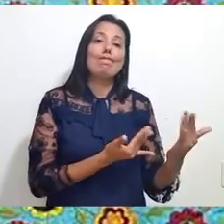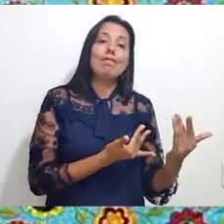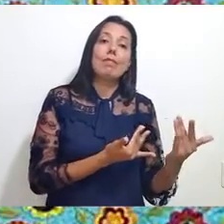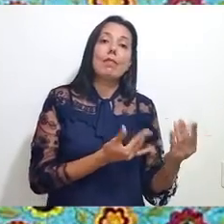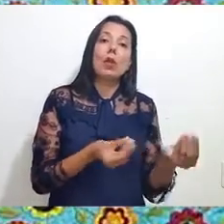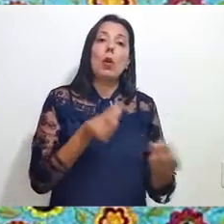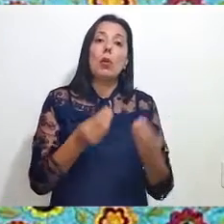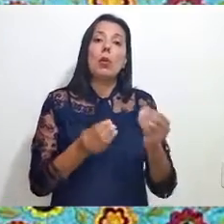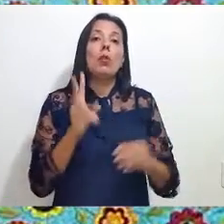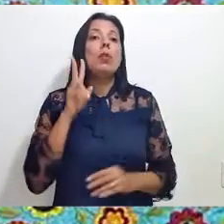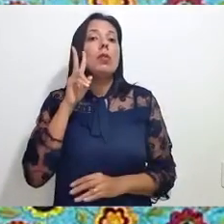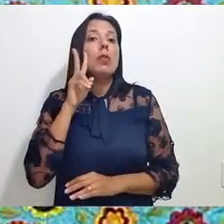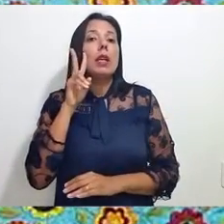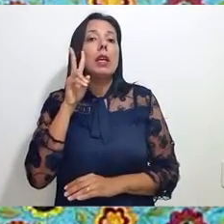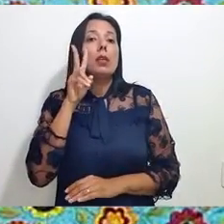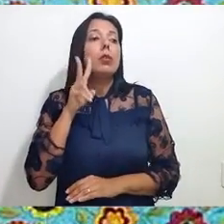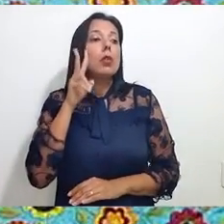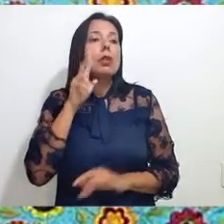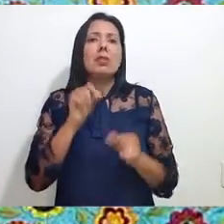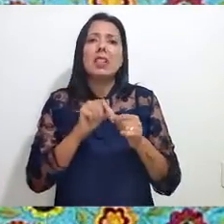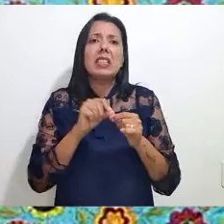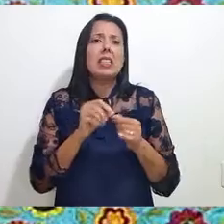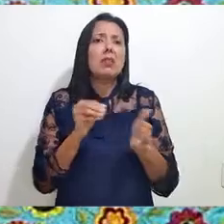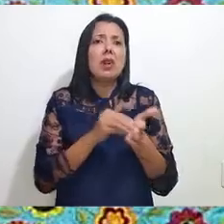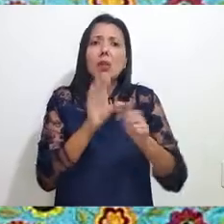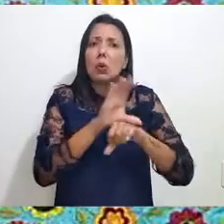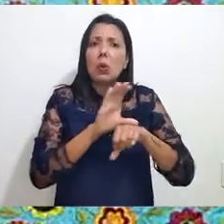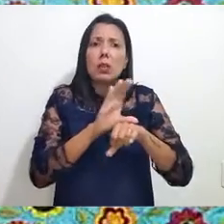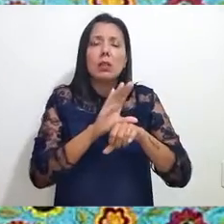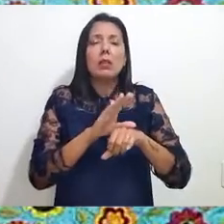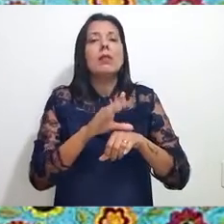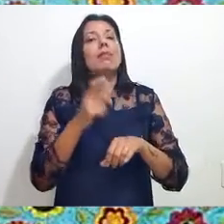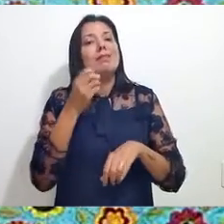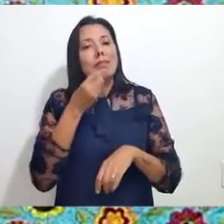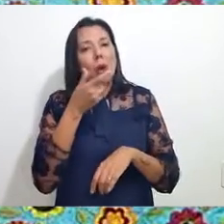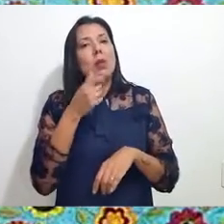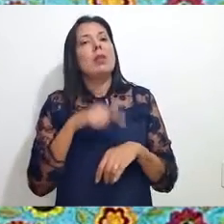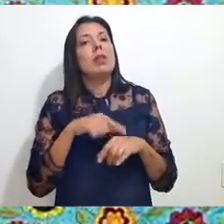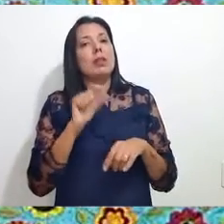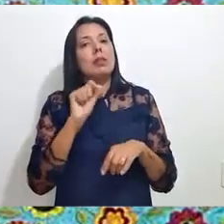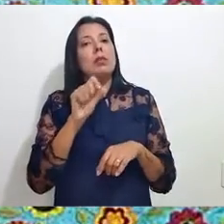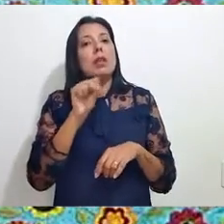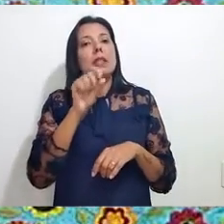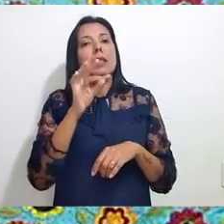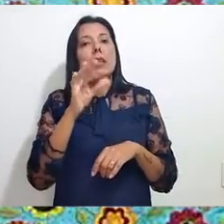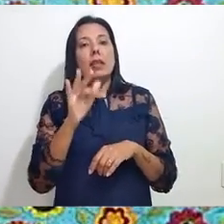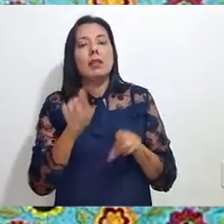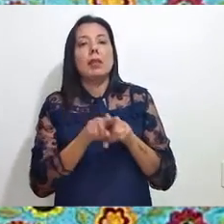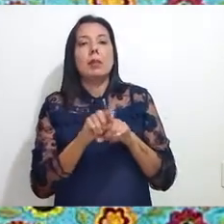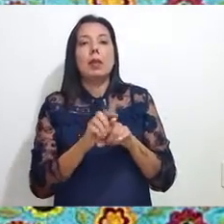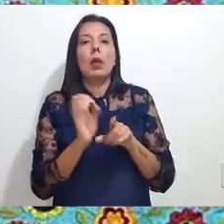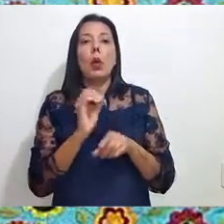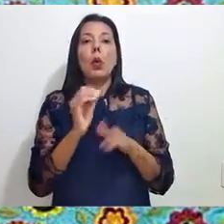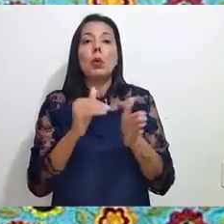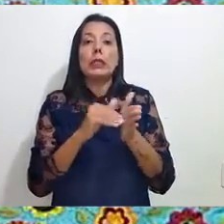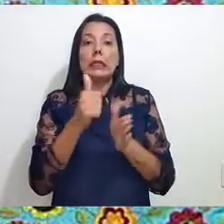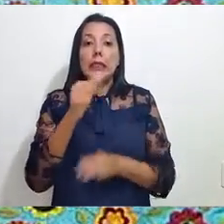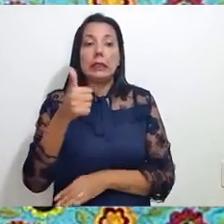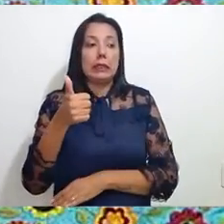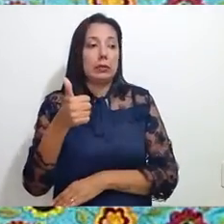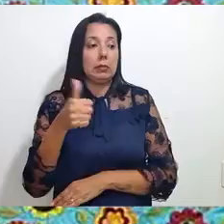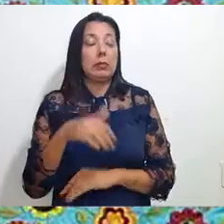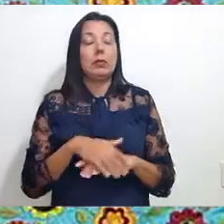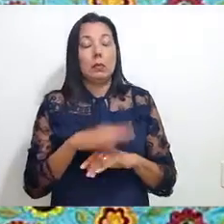Eu queria agradecer a todos e todas que participaram aqui conosco. Não sei se teve perguntas, mas depois a gente pode entrar aí e